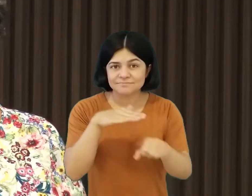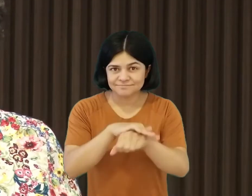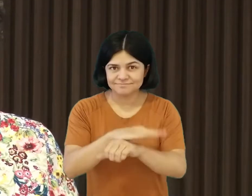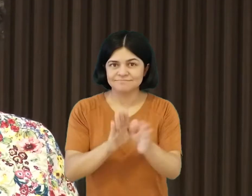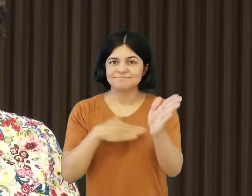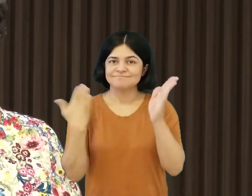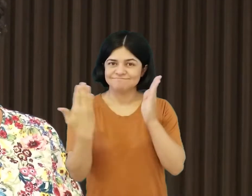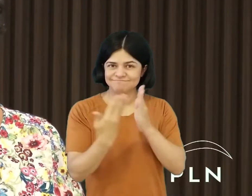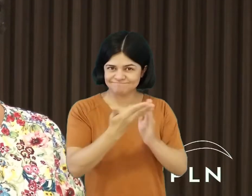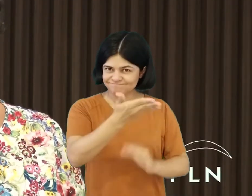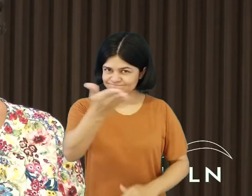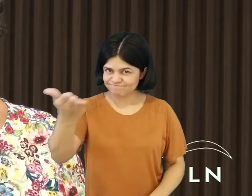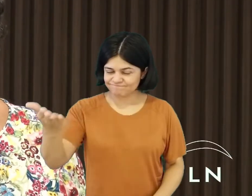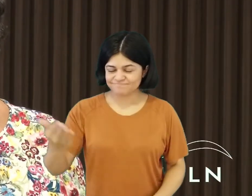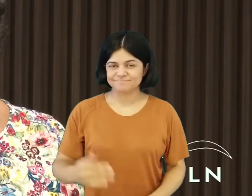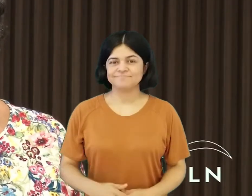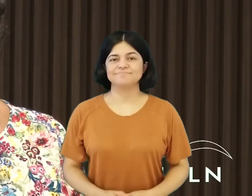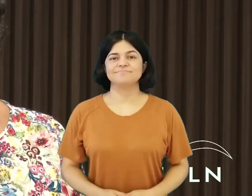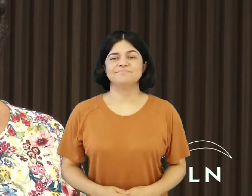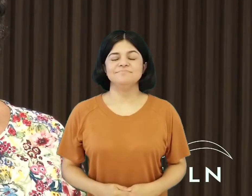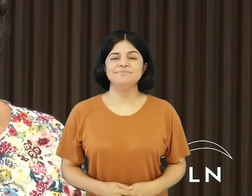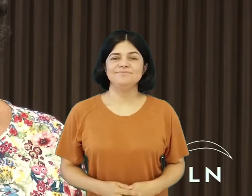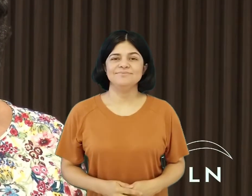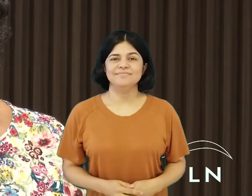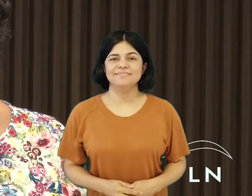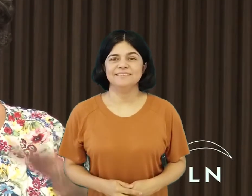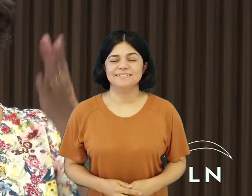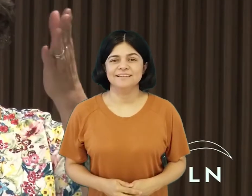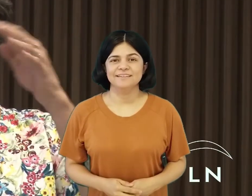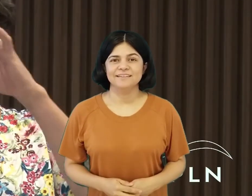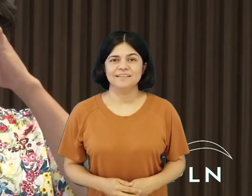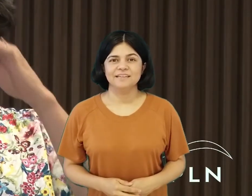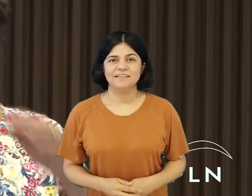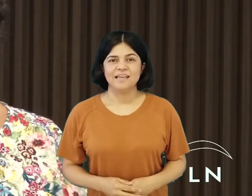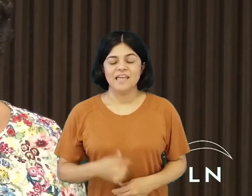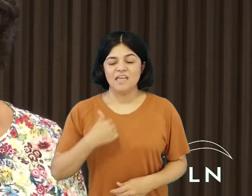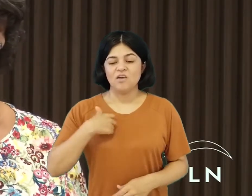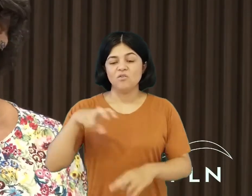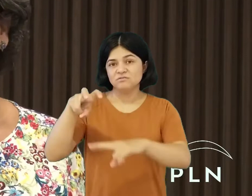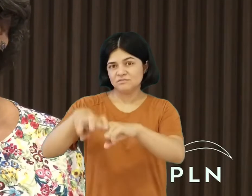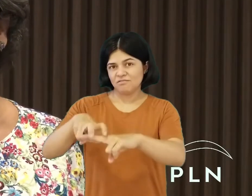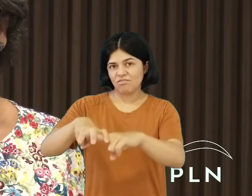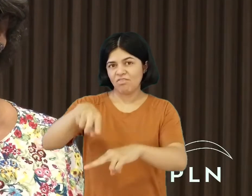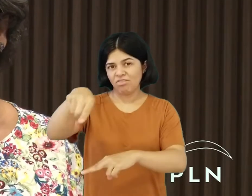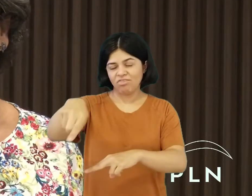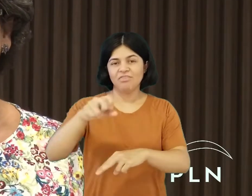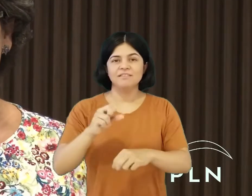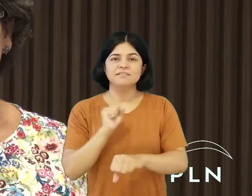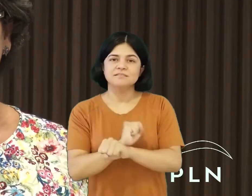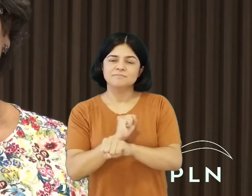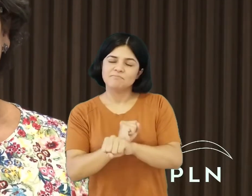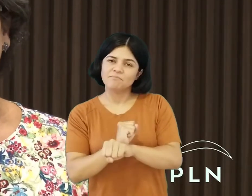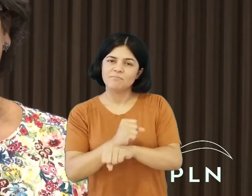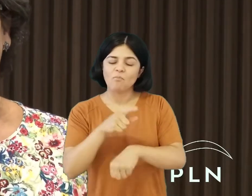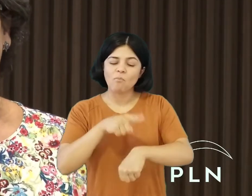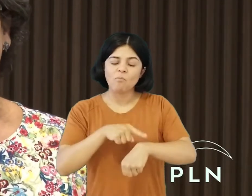todos, para todas. E na hora que estava sentada ali esperando a minha vez de